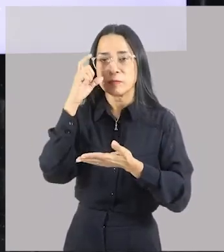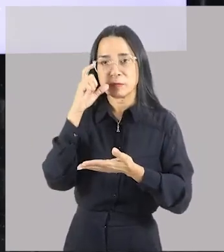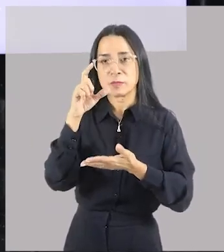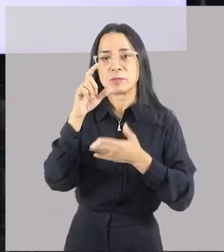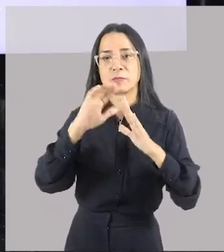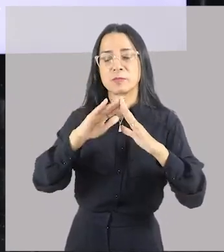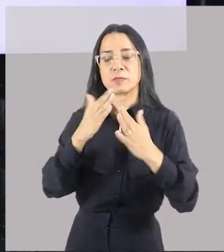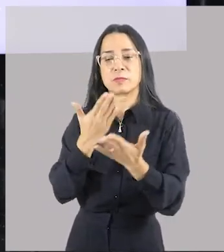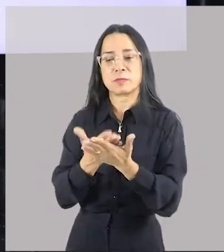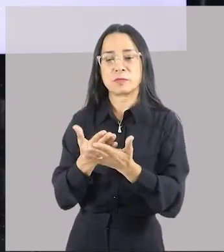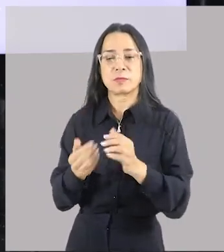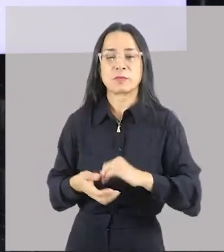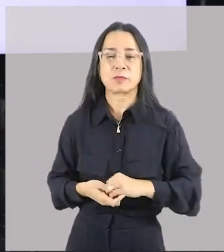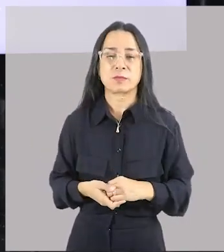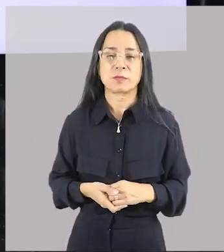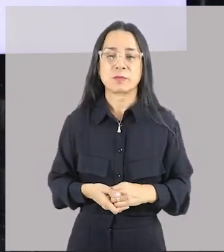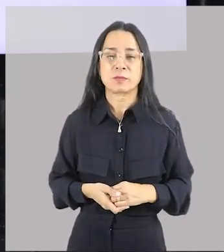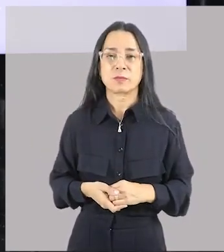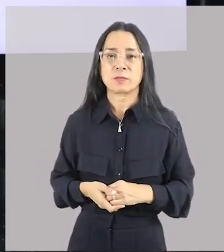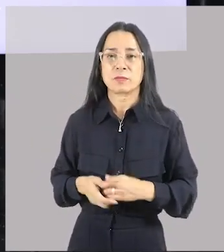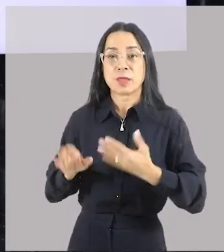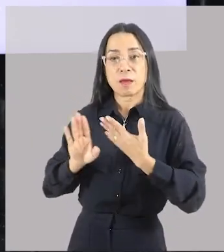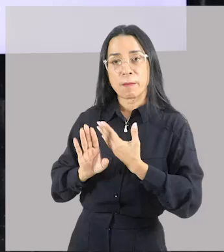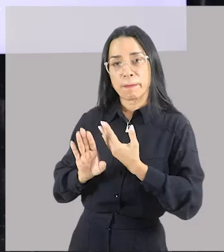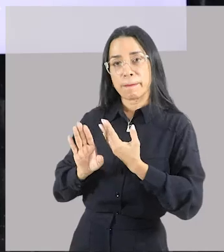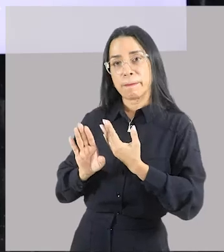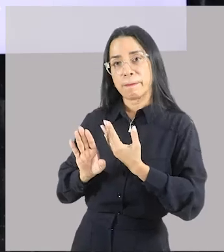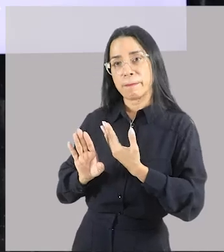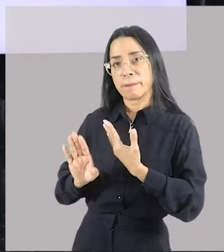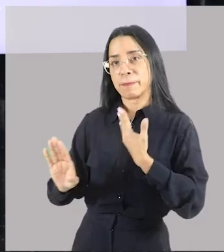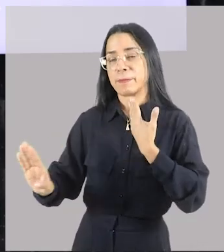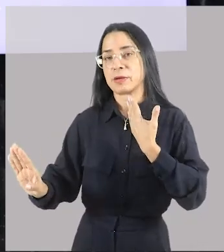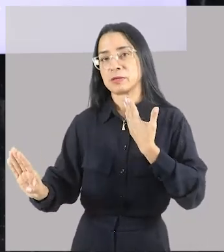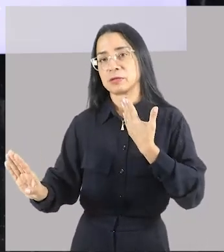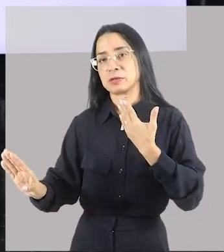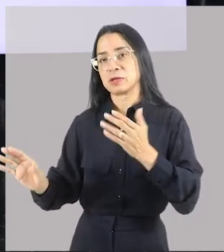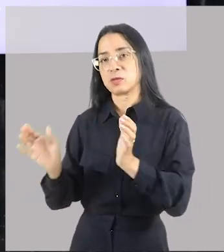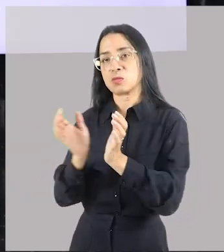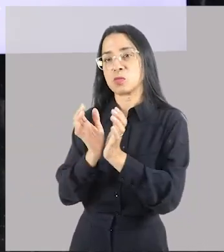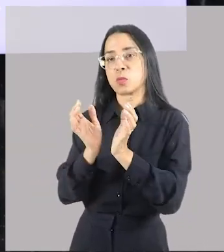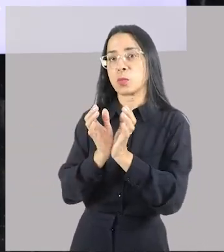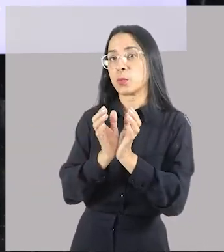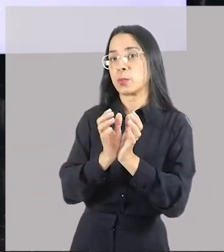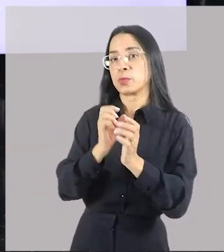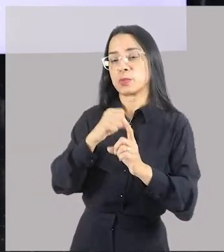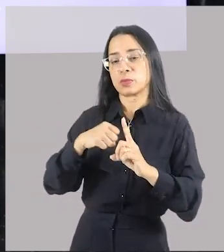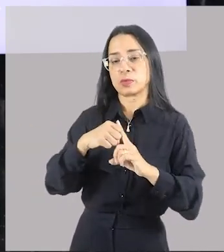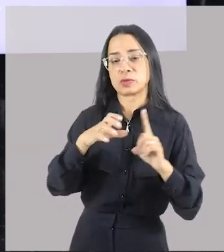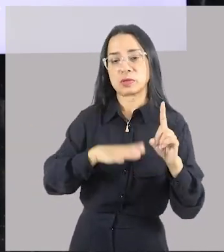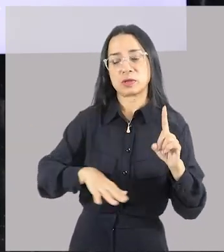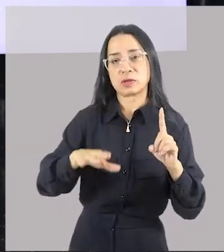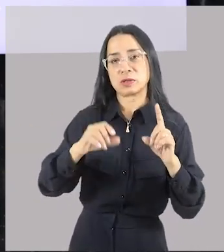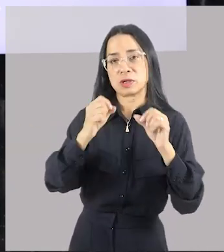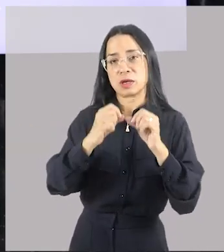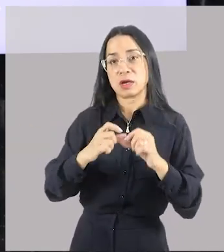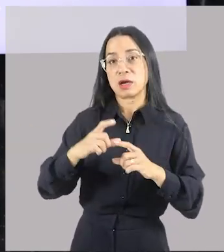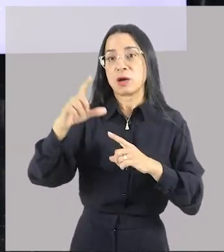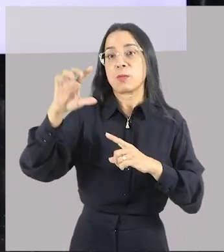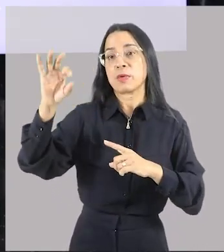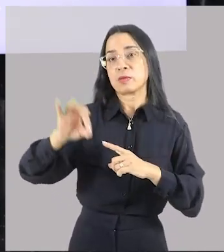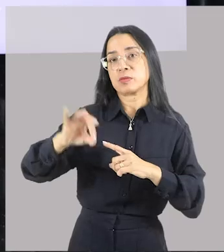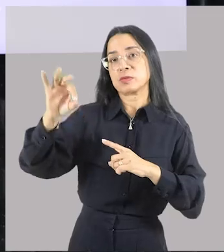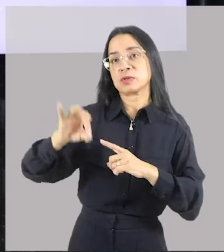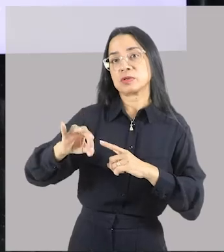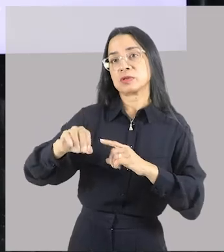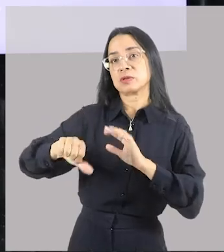escolar, educacional. Marginalização de determinados grupos sociais, além também do aumento dos índices de criminalidade, de